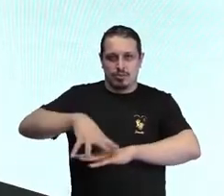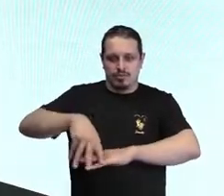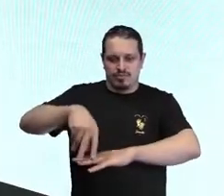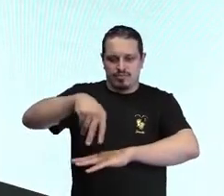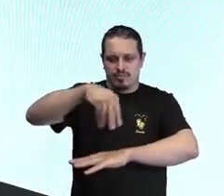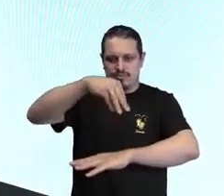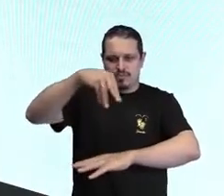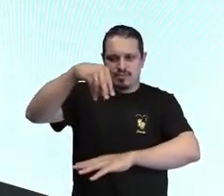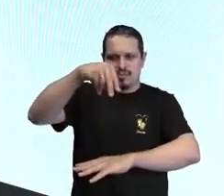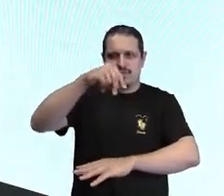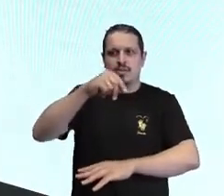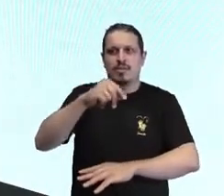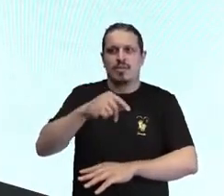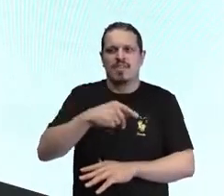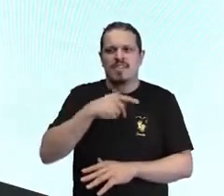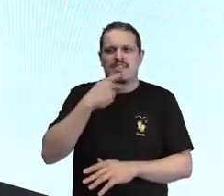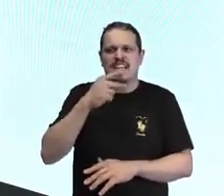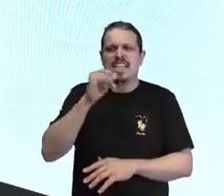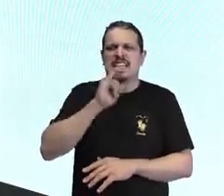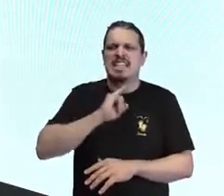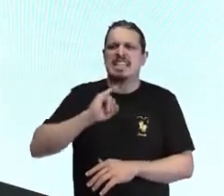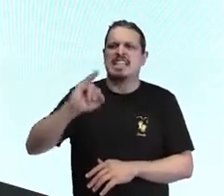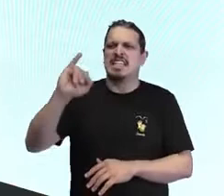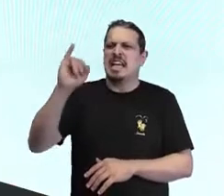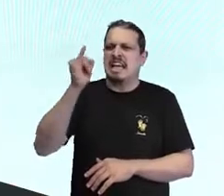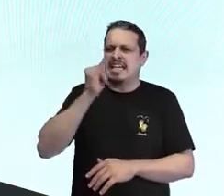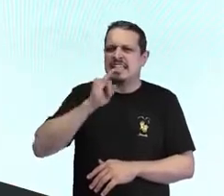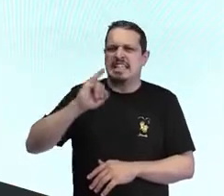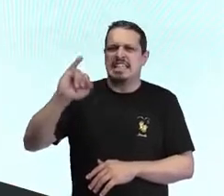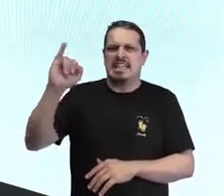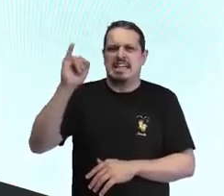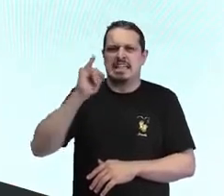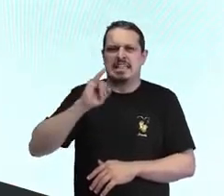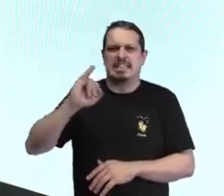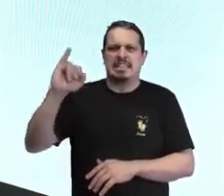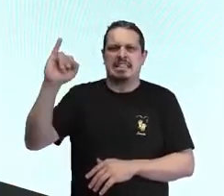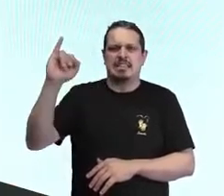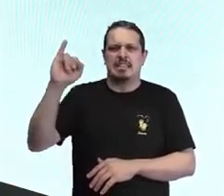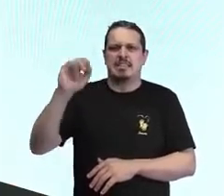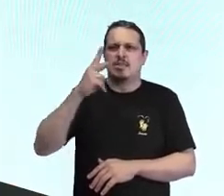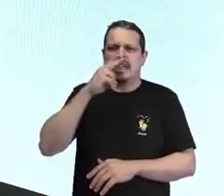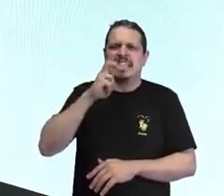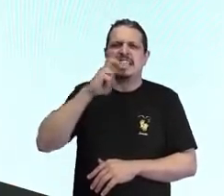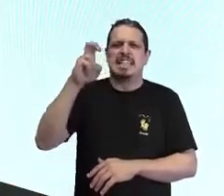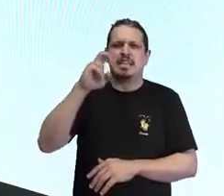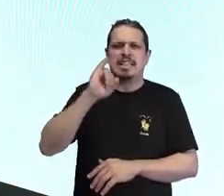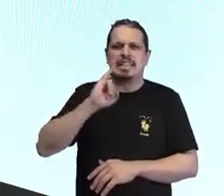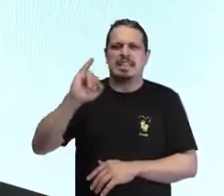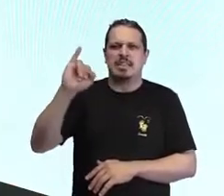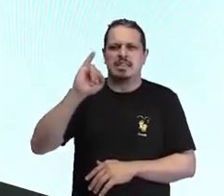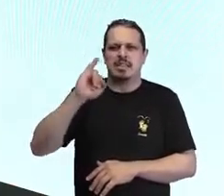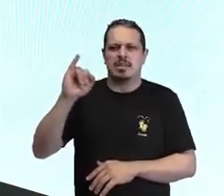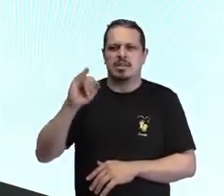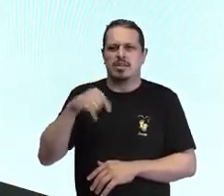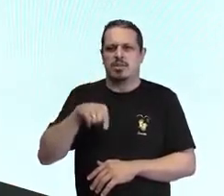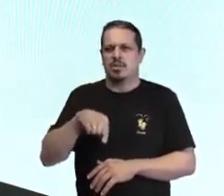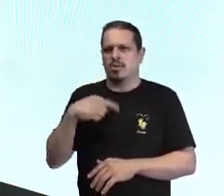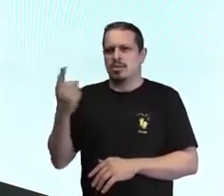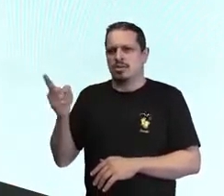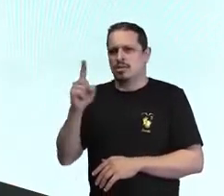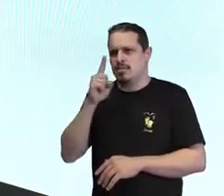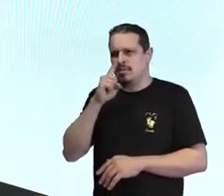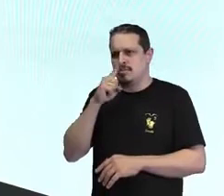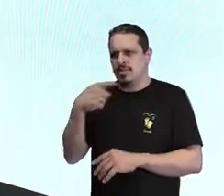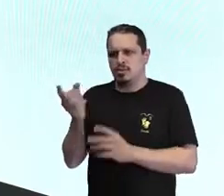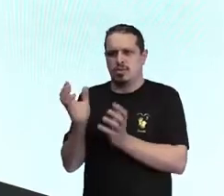aí tinha uma criança brincando perto dele no parquinho. E aí eu vi que a mãe logo notou que o meu filho fazia um